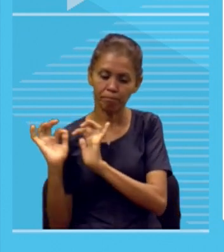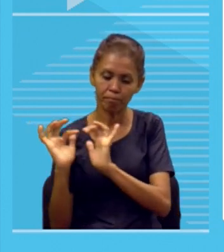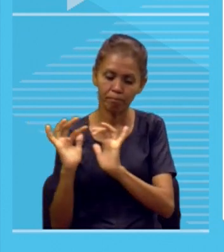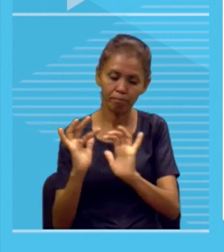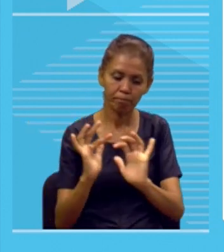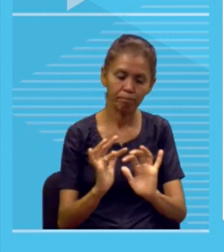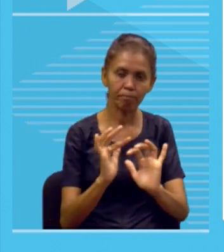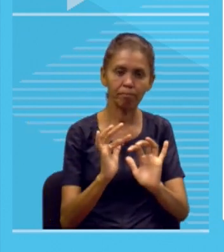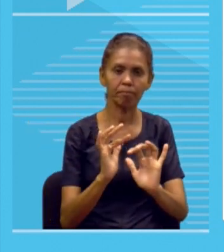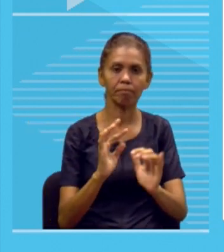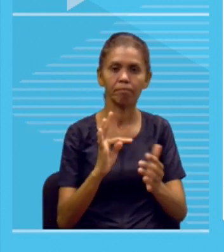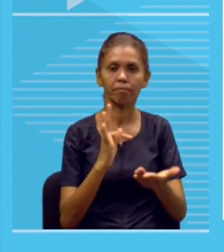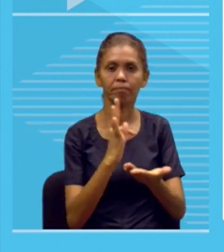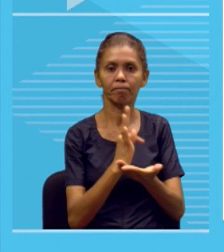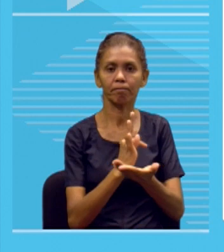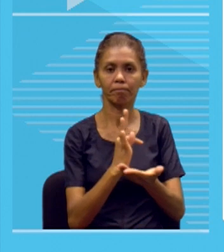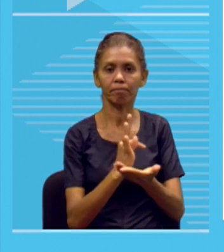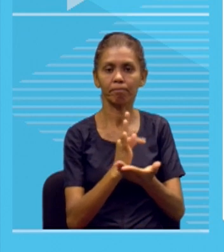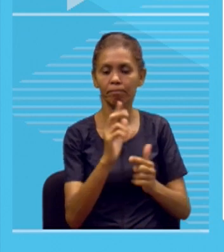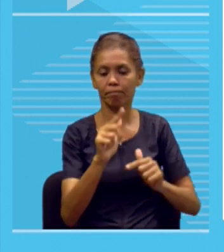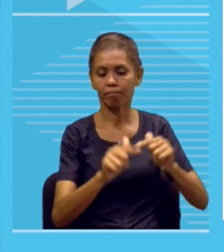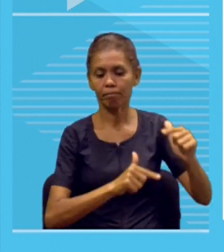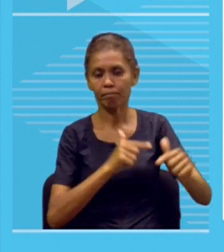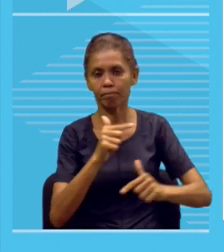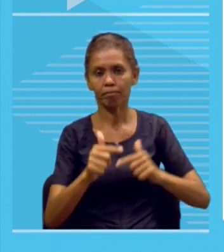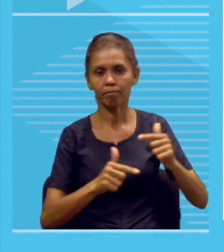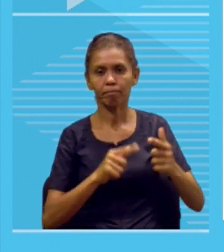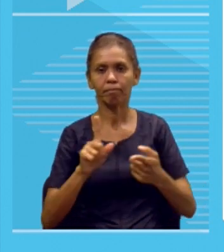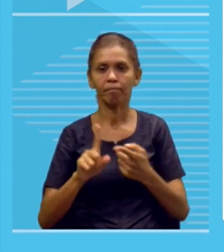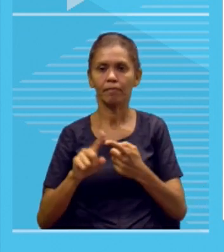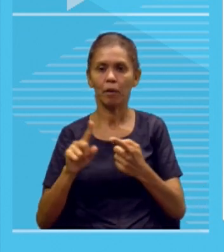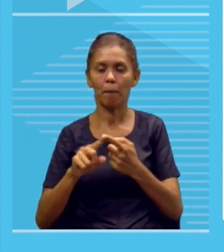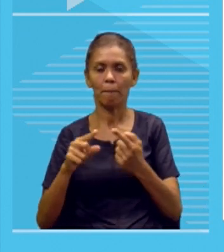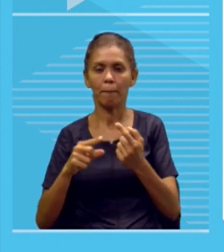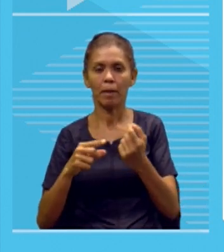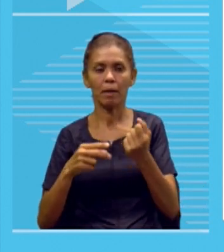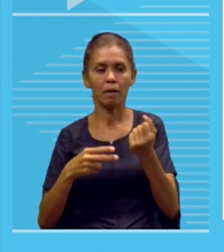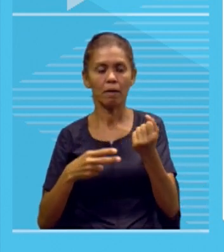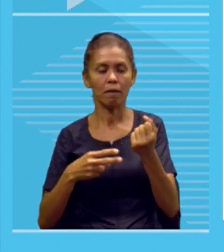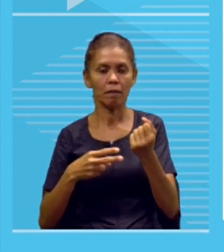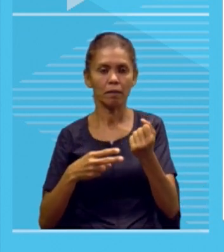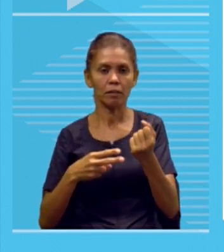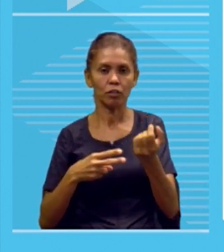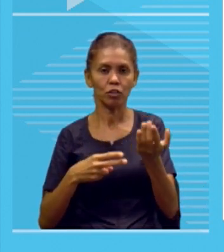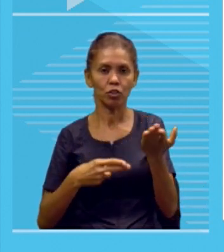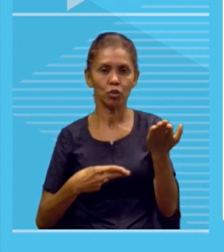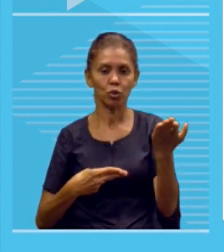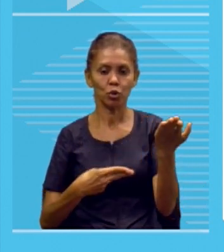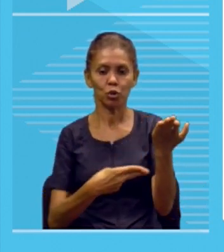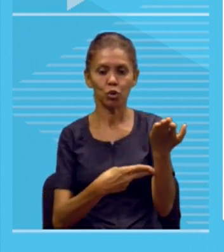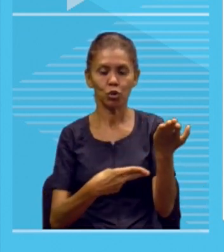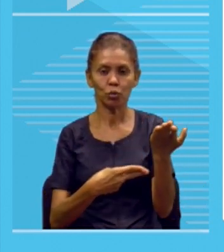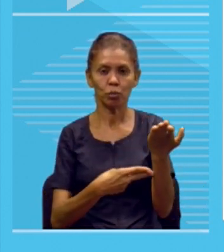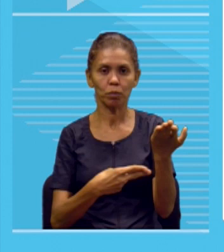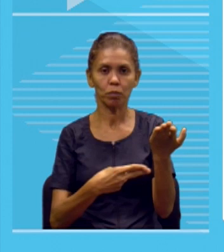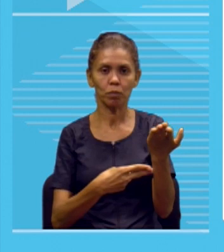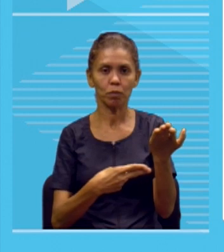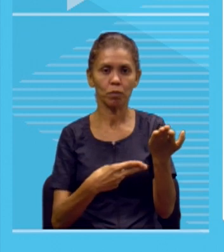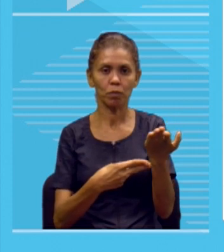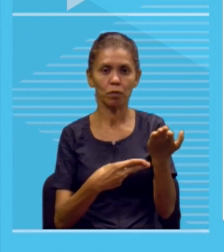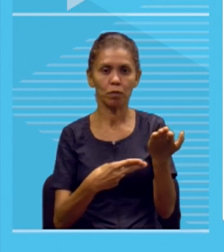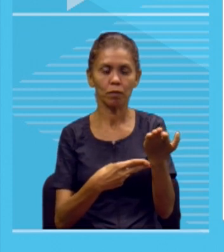de Teresina. A gente também tem a vizinha Timon, que é do Maranhão, é um outro estado, mas que é muito comum. As